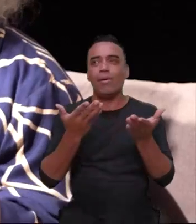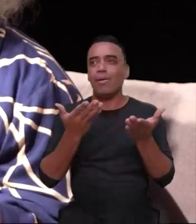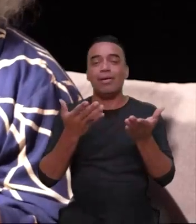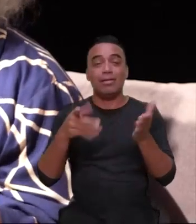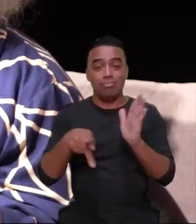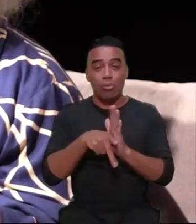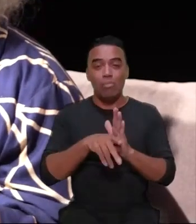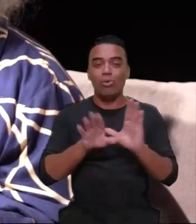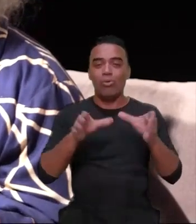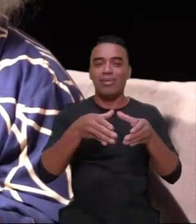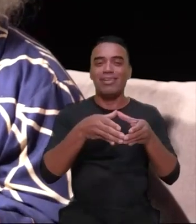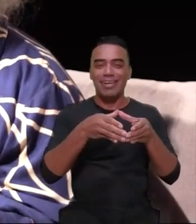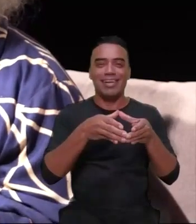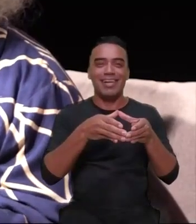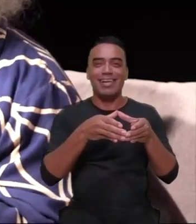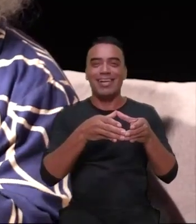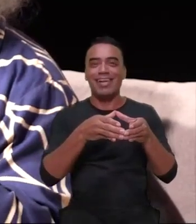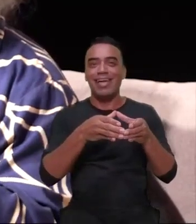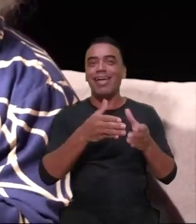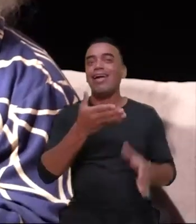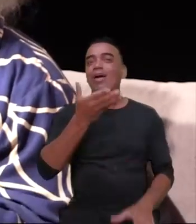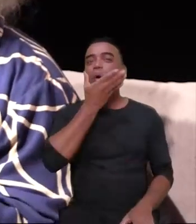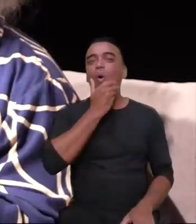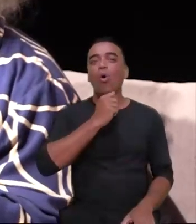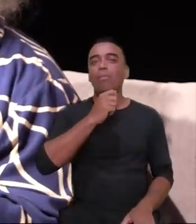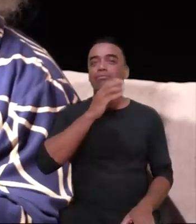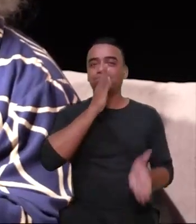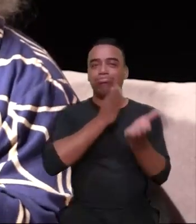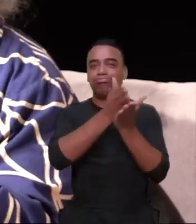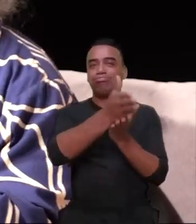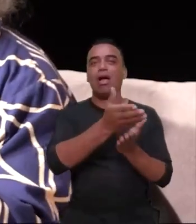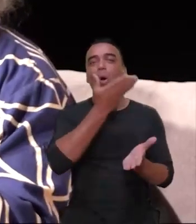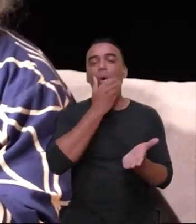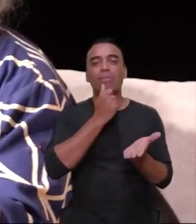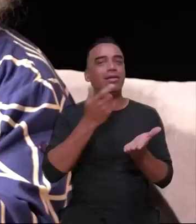numa masculinidade hétero, né? Eu não trago ali nenhuma